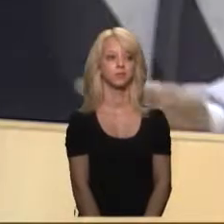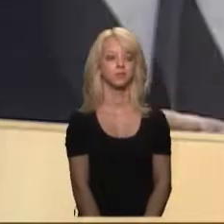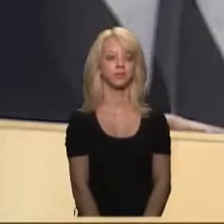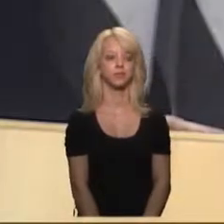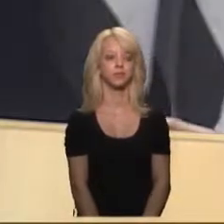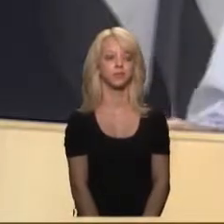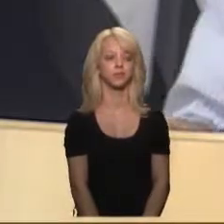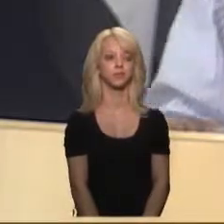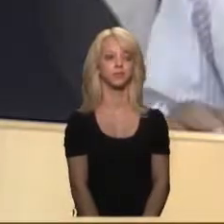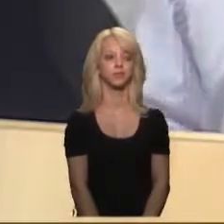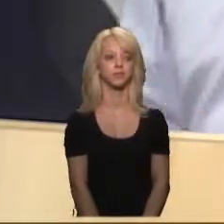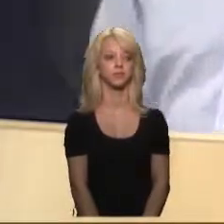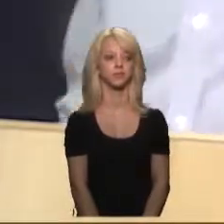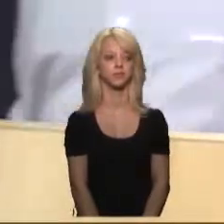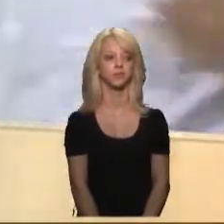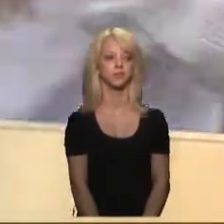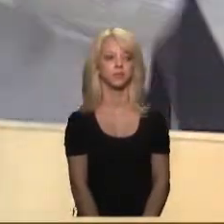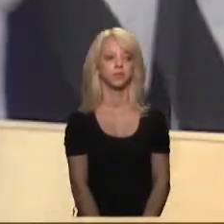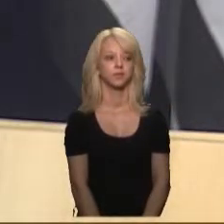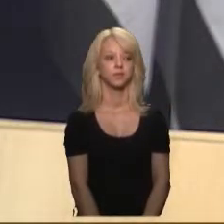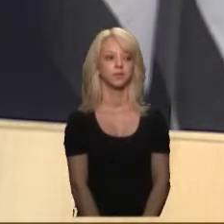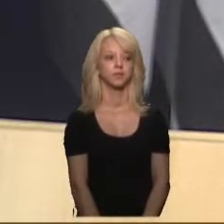né?